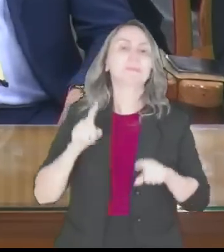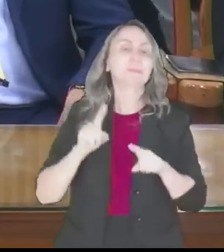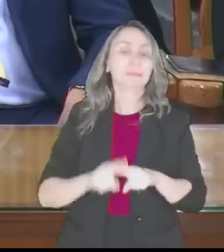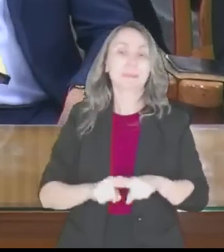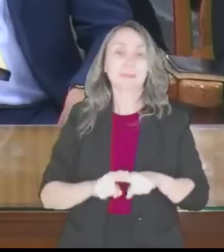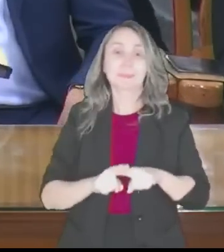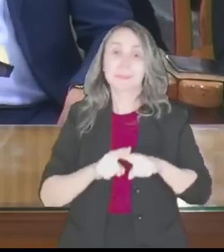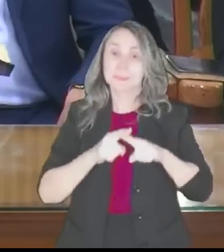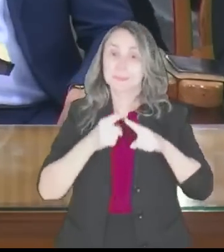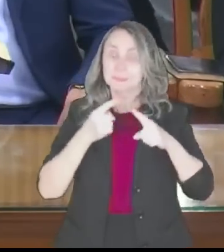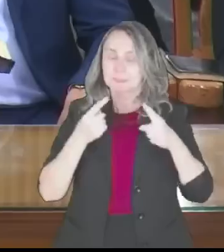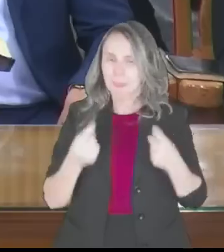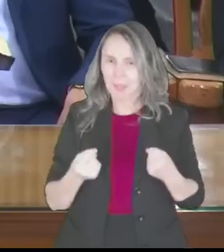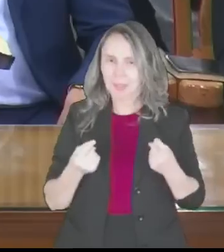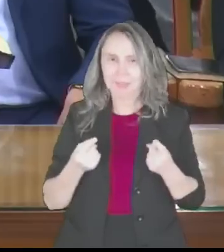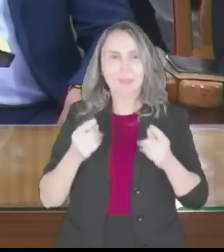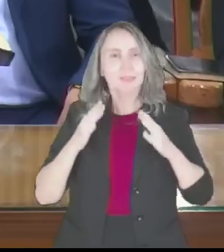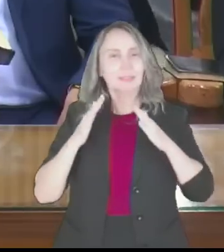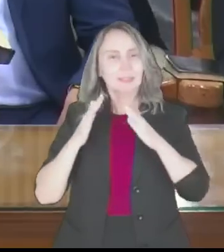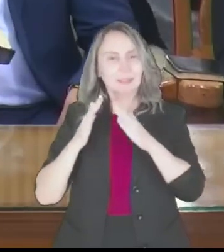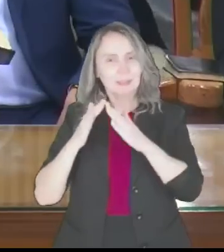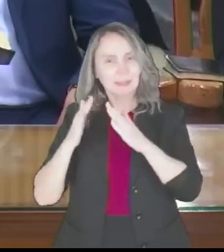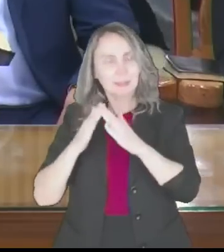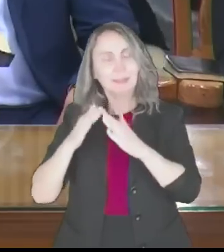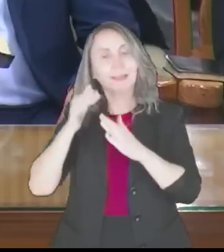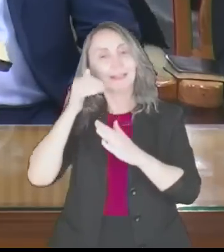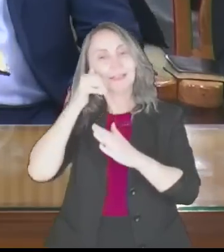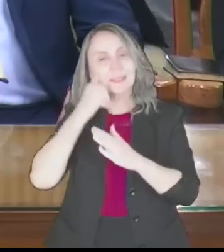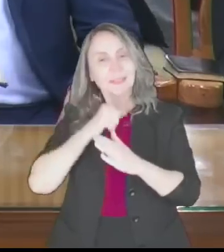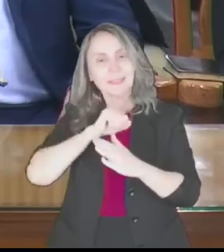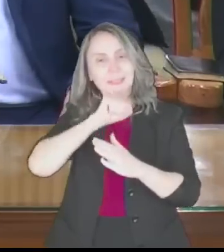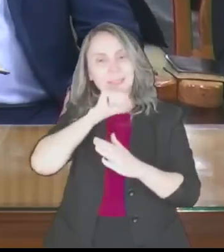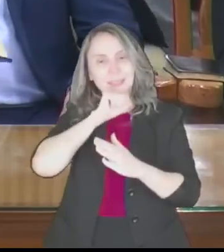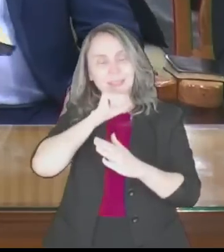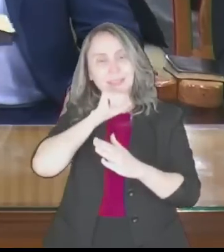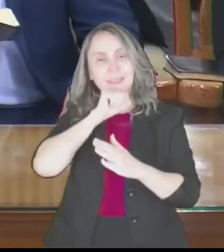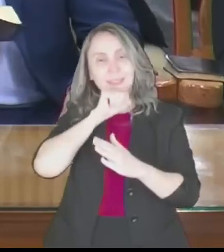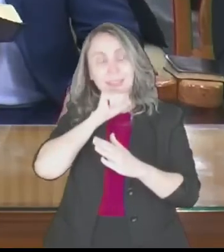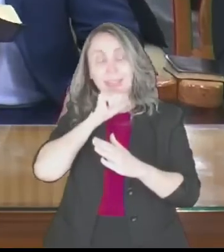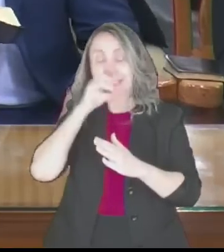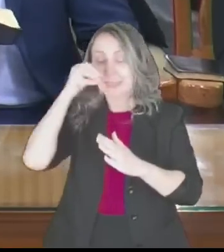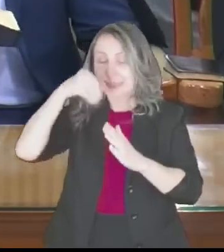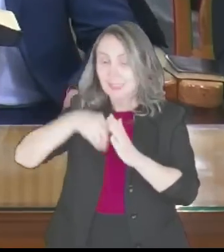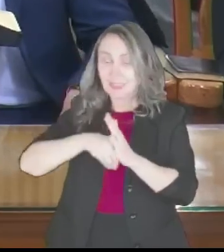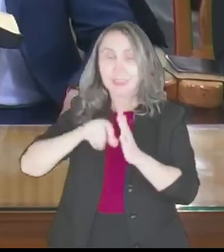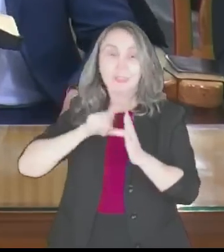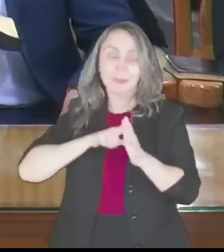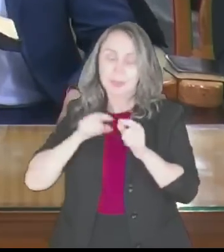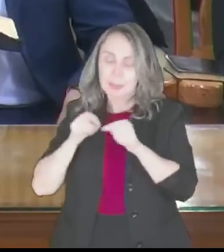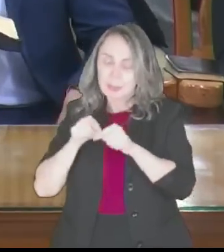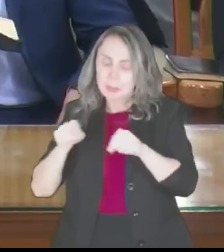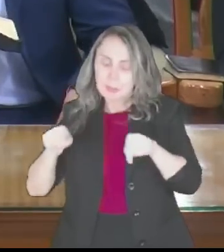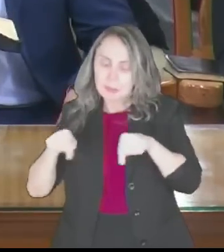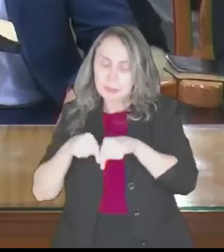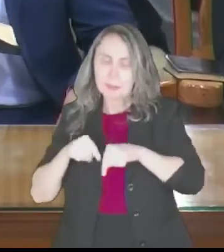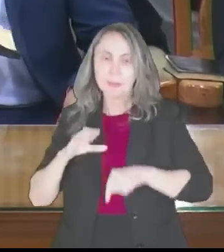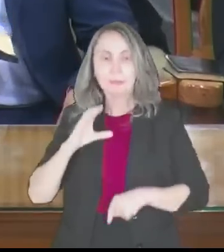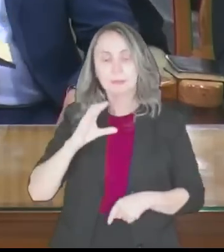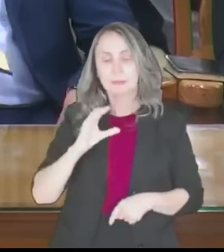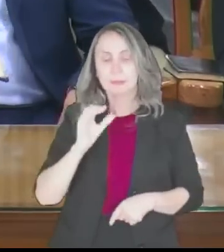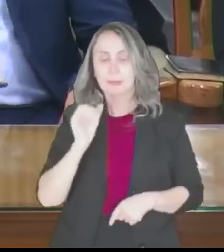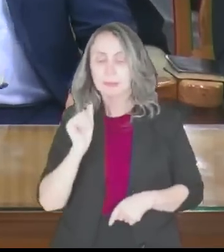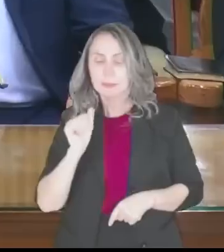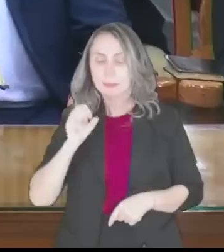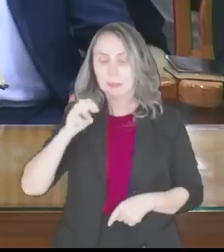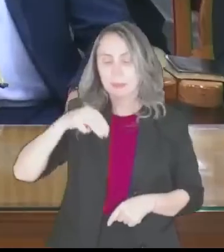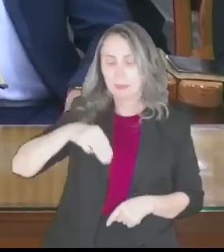a casa da mãe, mas existe uma câmara. O que é uma câmara? Uma câmara